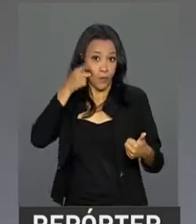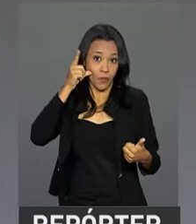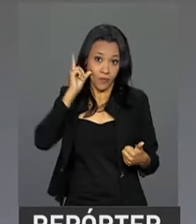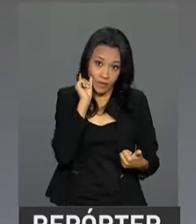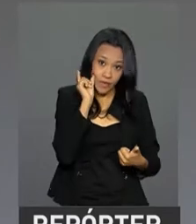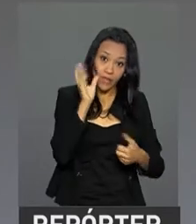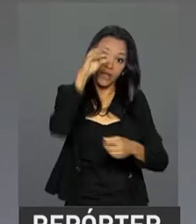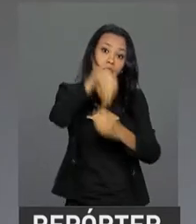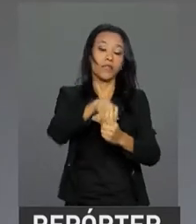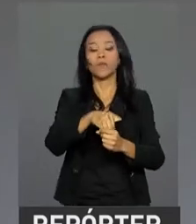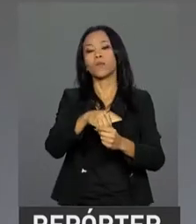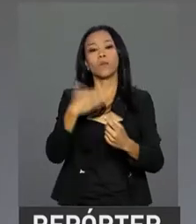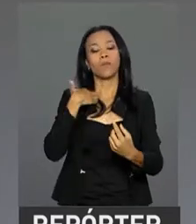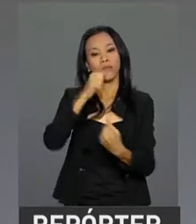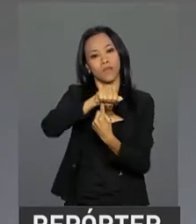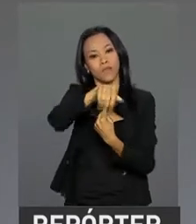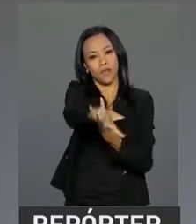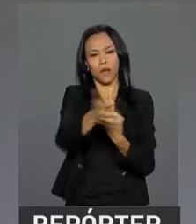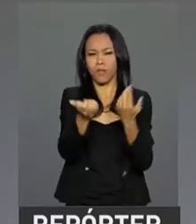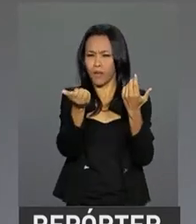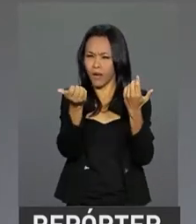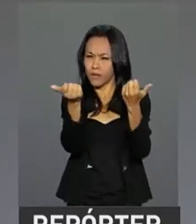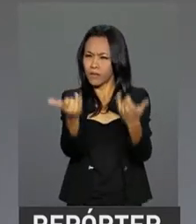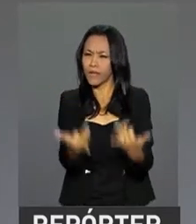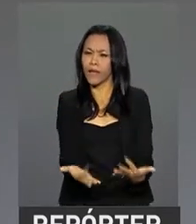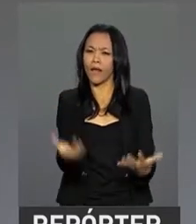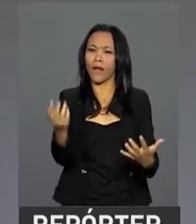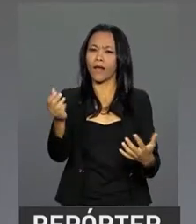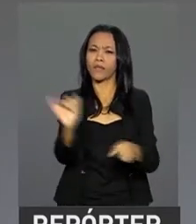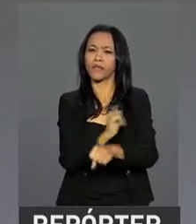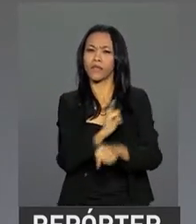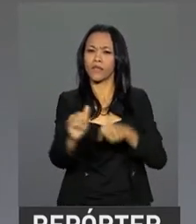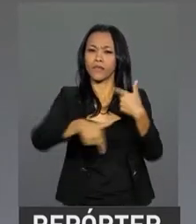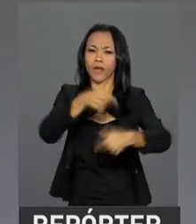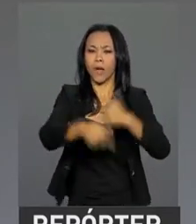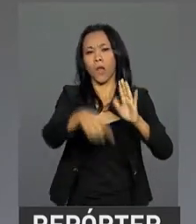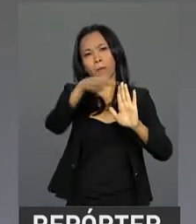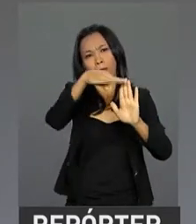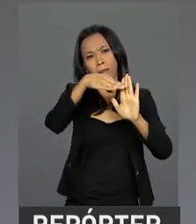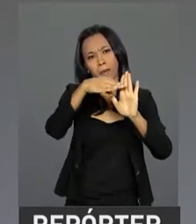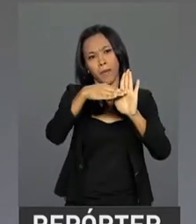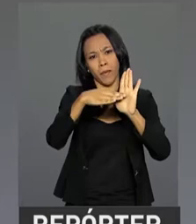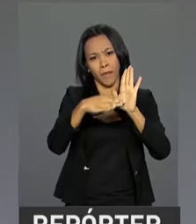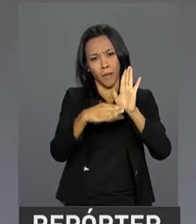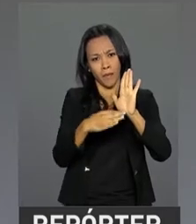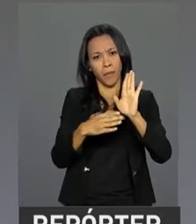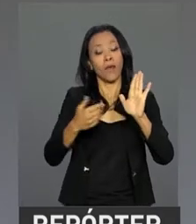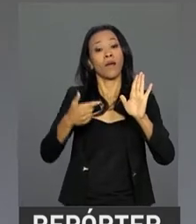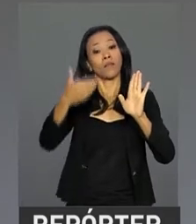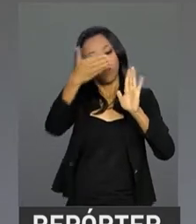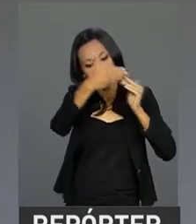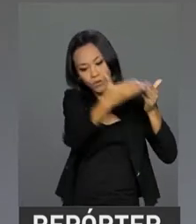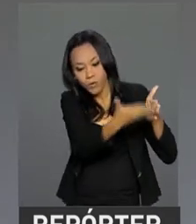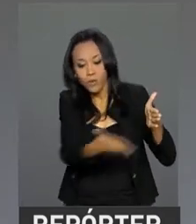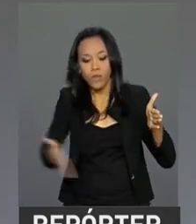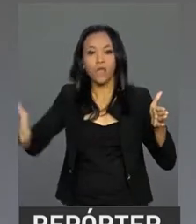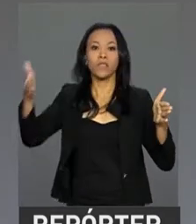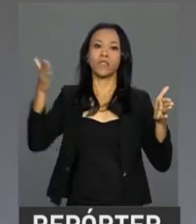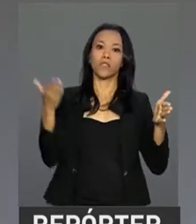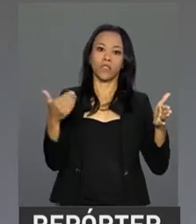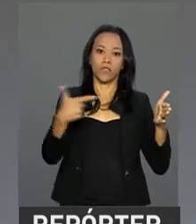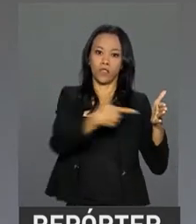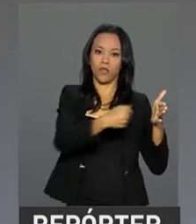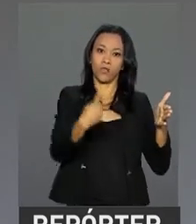lá no banco central é pra falar sobre as ações do banco central no ano de 2017 ao longo do ano de 2017